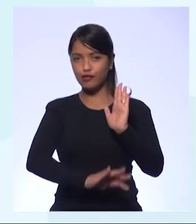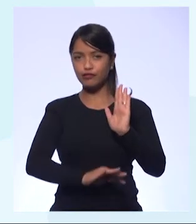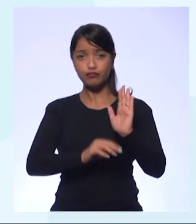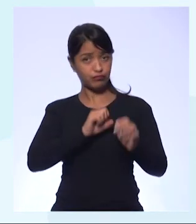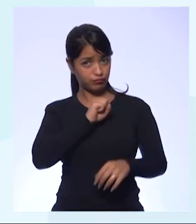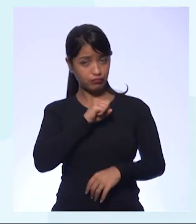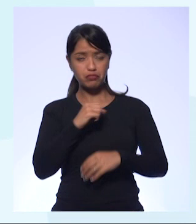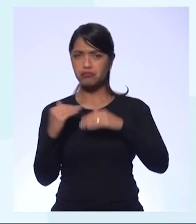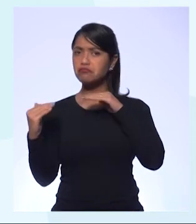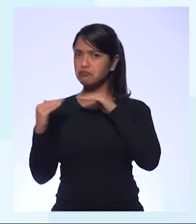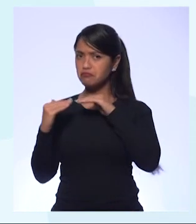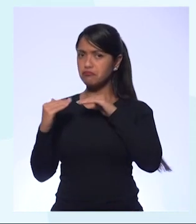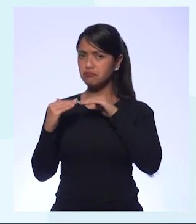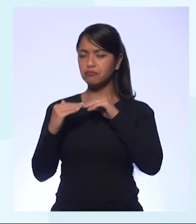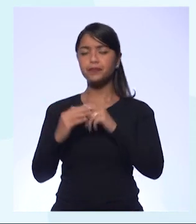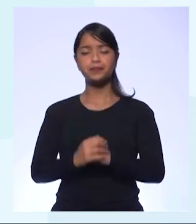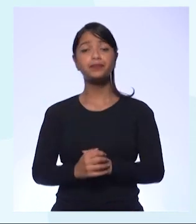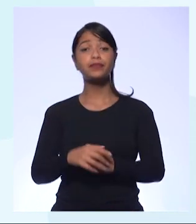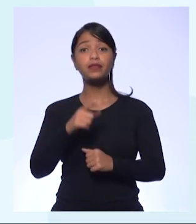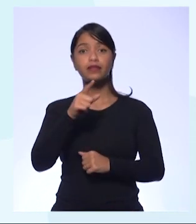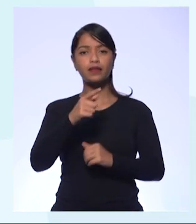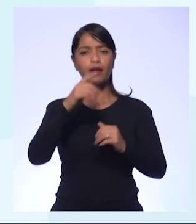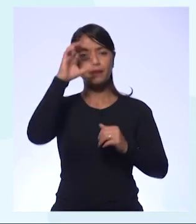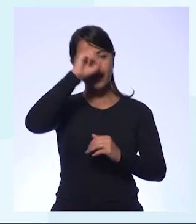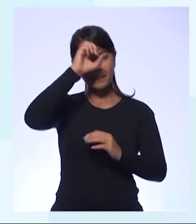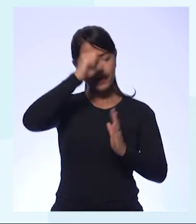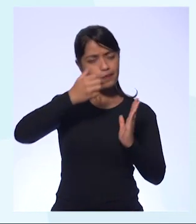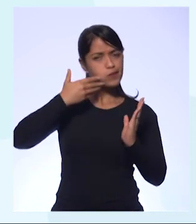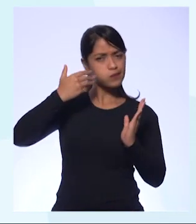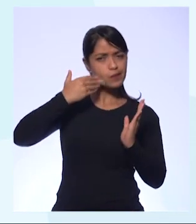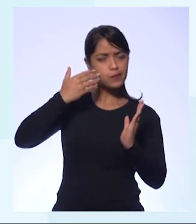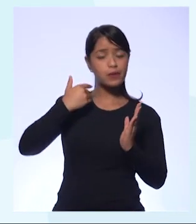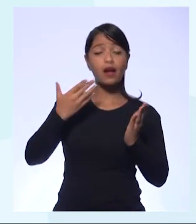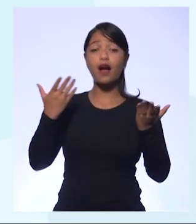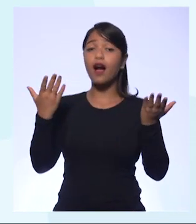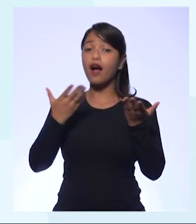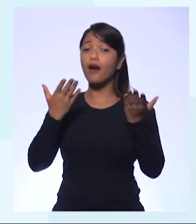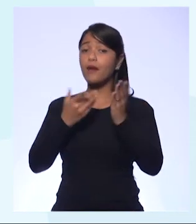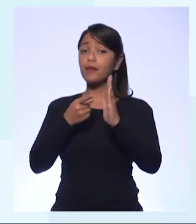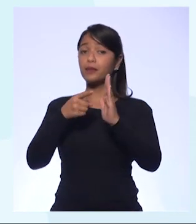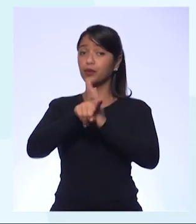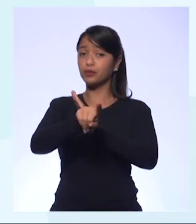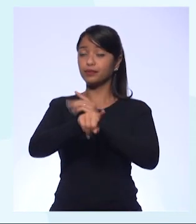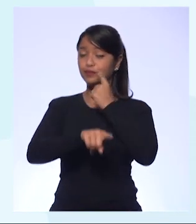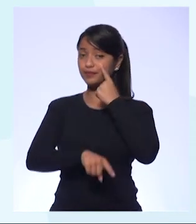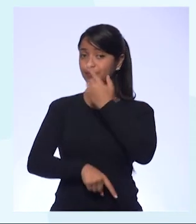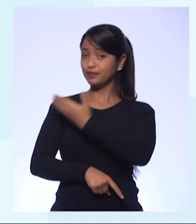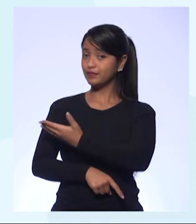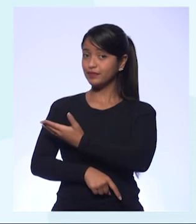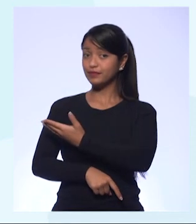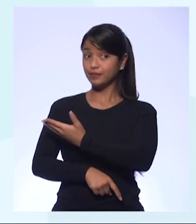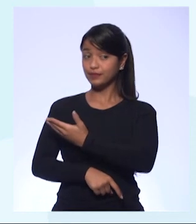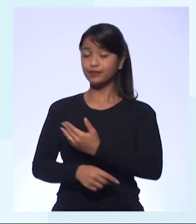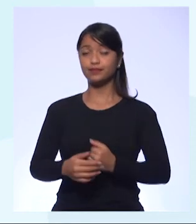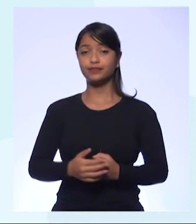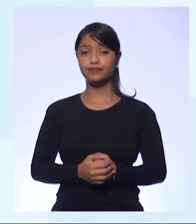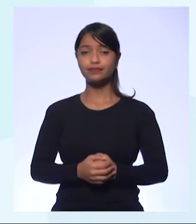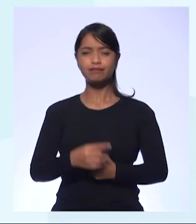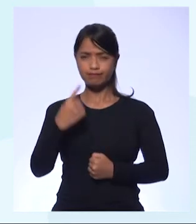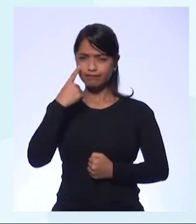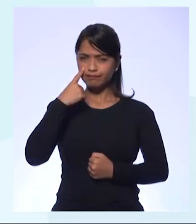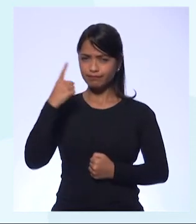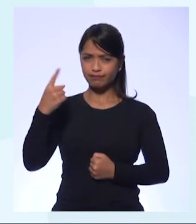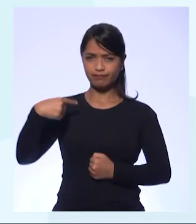partir dos conhecimentos que você adquiriu, responda as questões a seguir. Então, temos a primeira na tela. Este texto que acabamos de